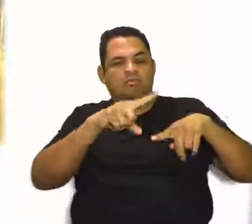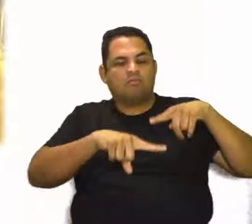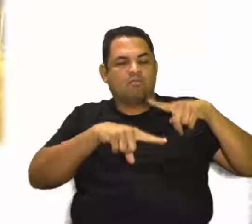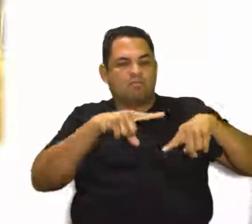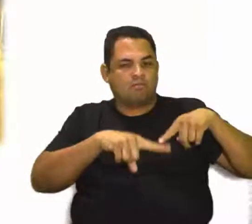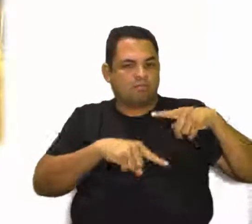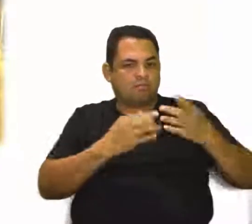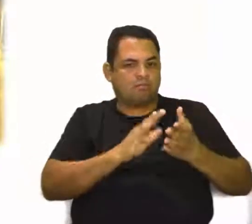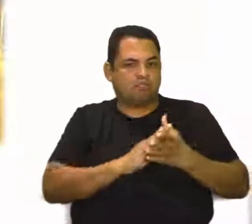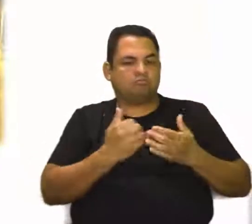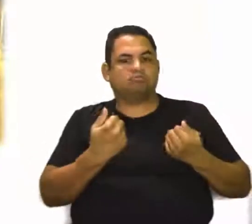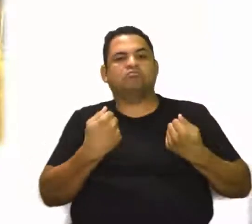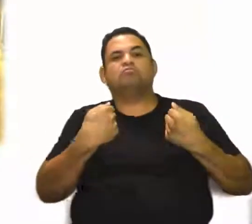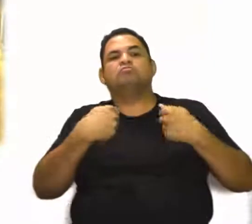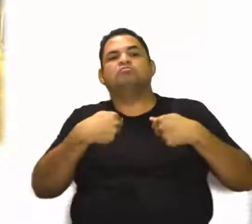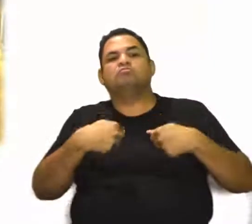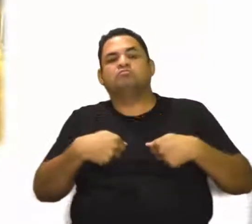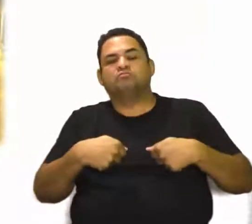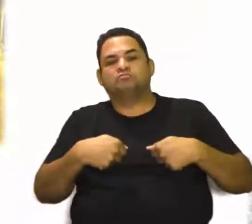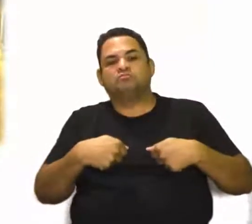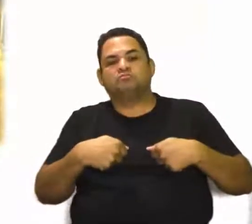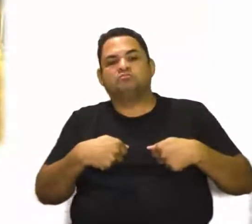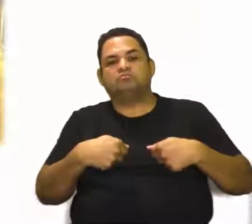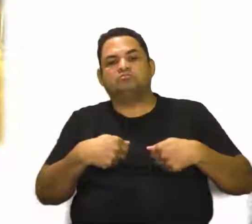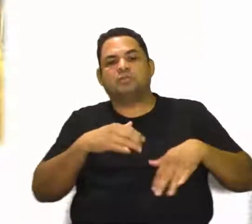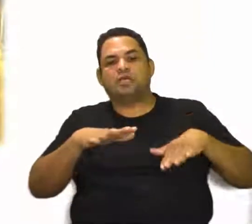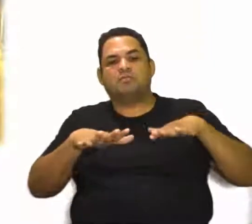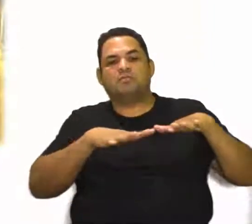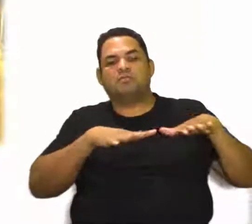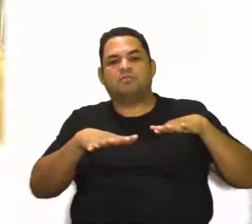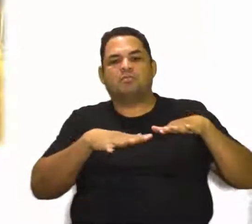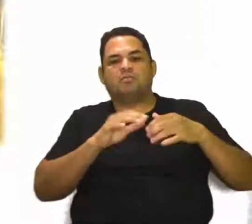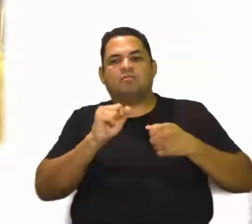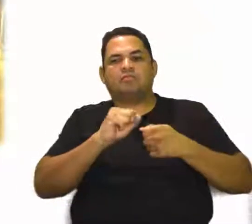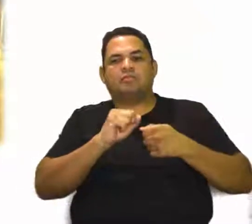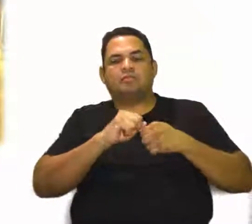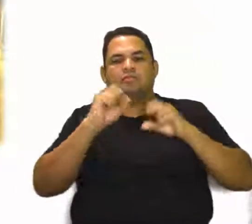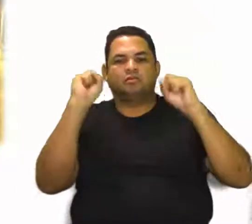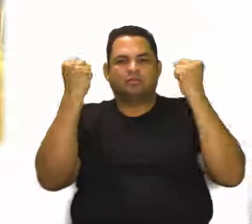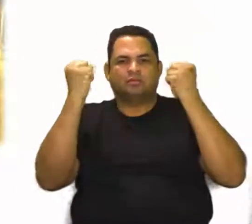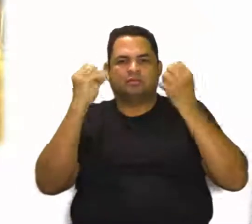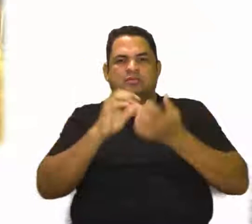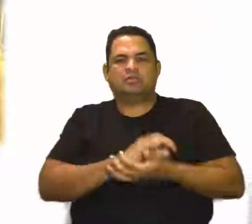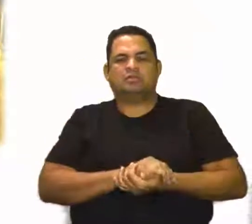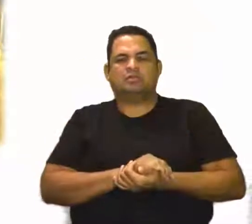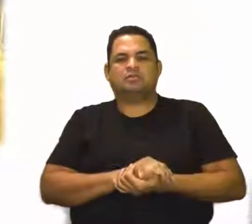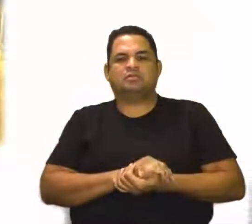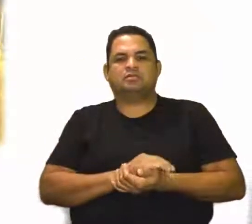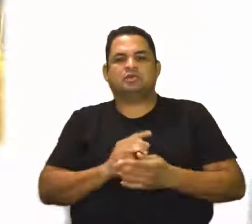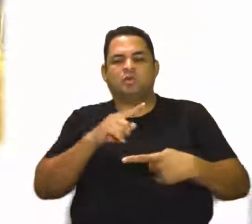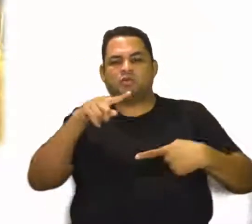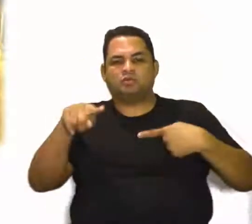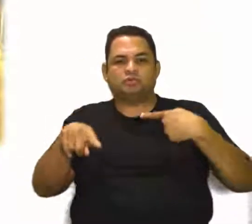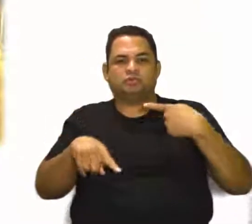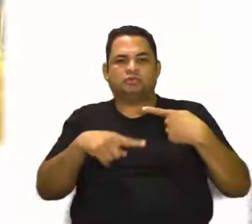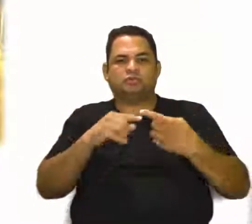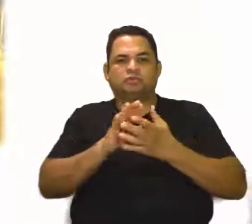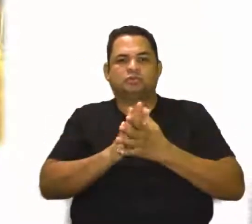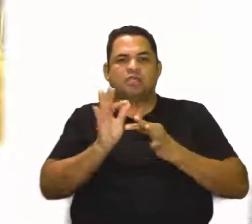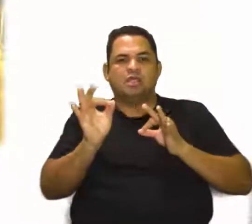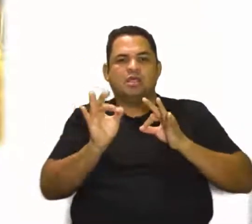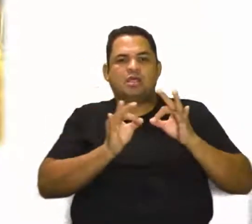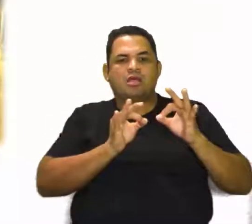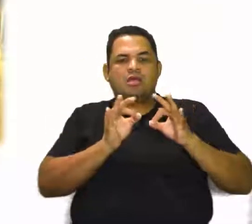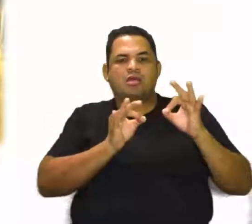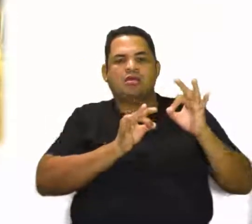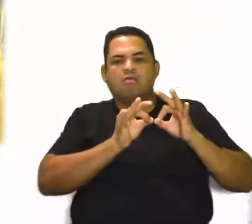ali que você pode se movimentar, realizar atividade física. Então a finalidade é a instalação de